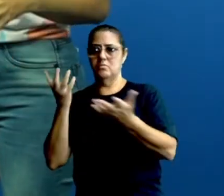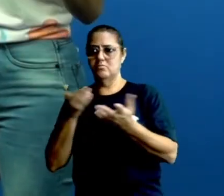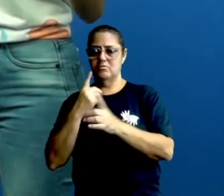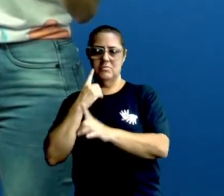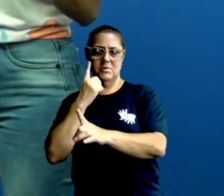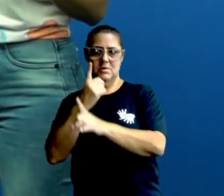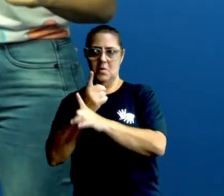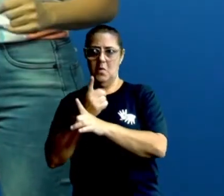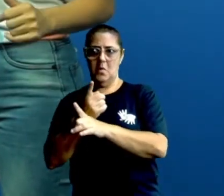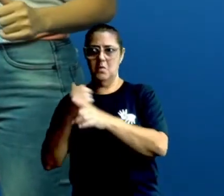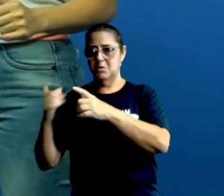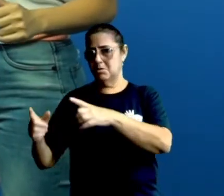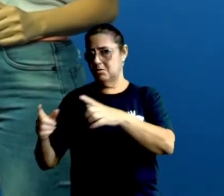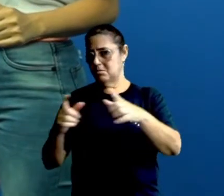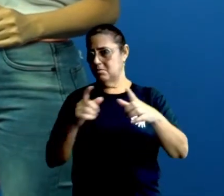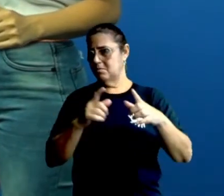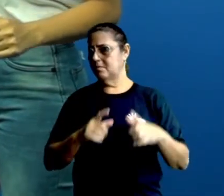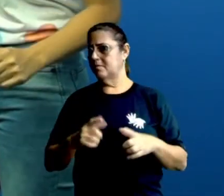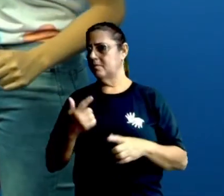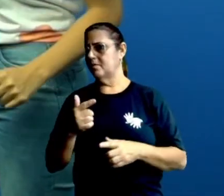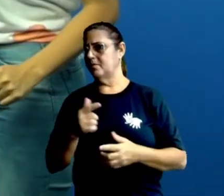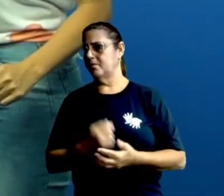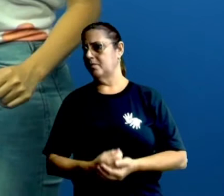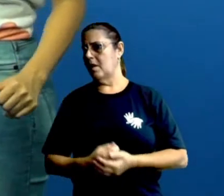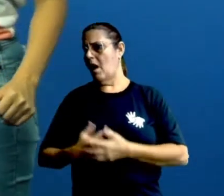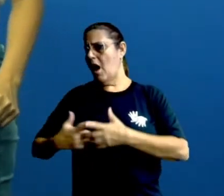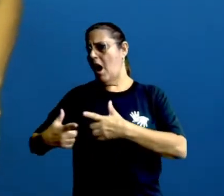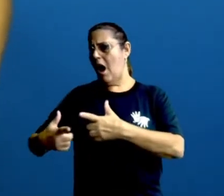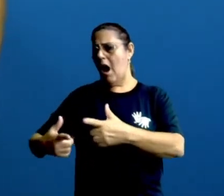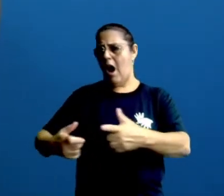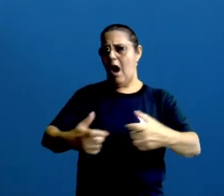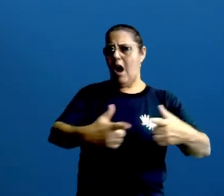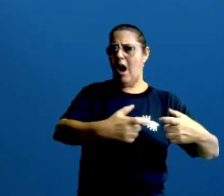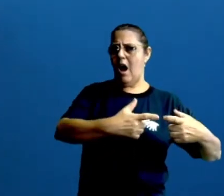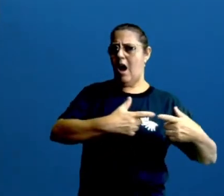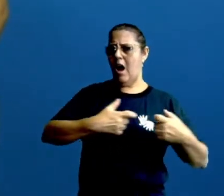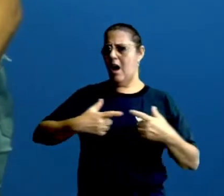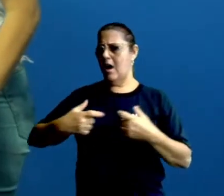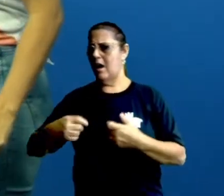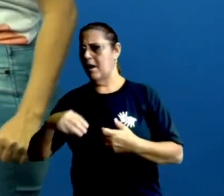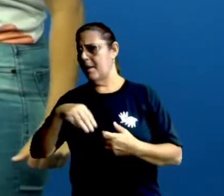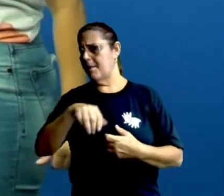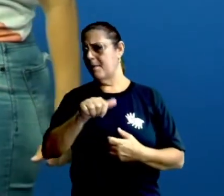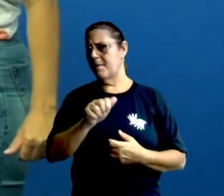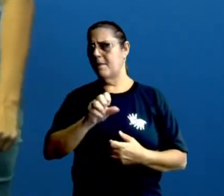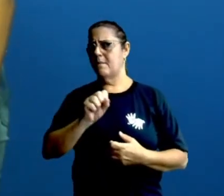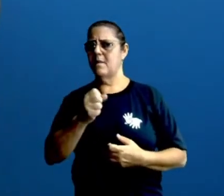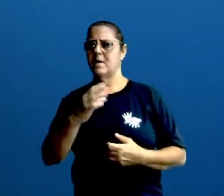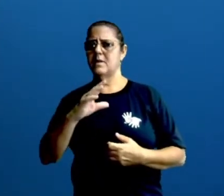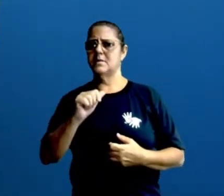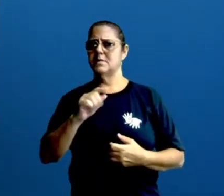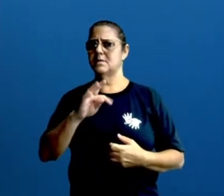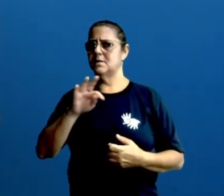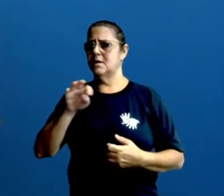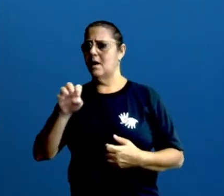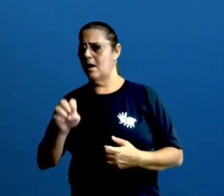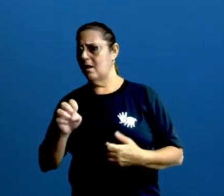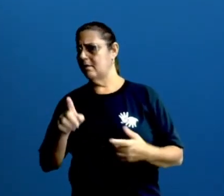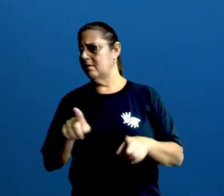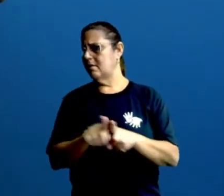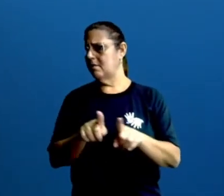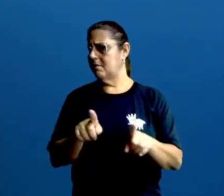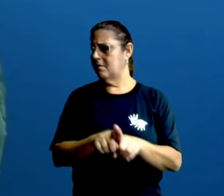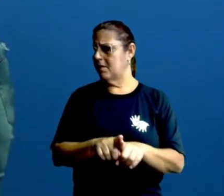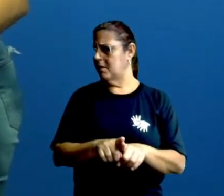mais nesse nosso espaço geográfico. Aí eu cito também a Guerra dos Mascates, a conspiração dos